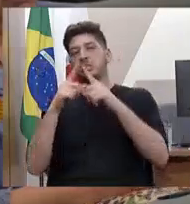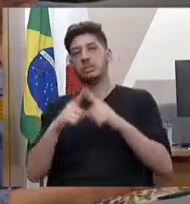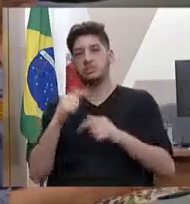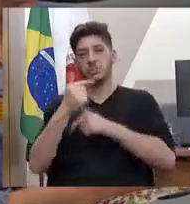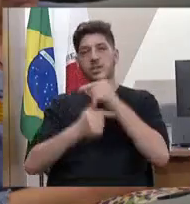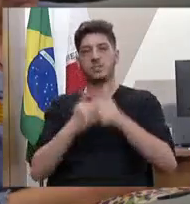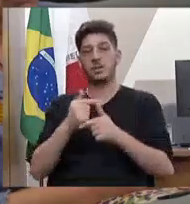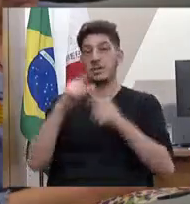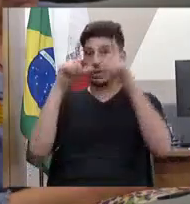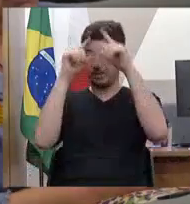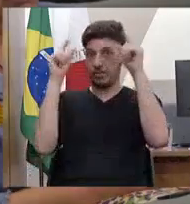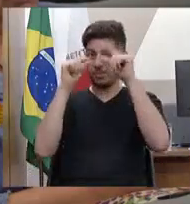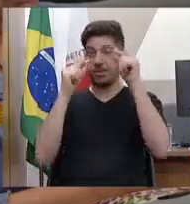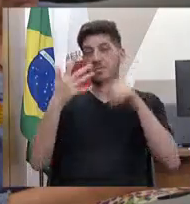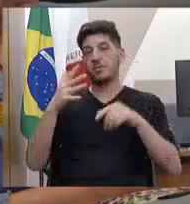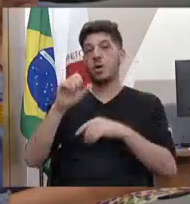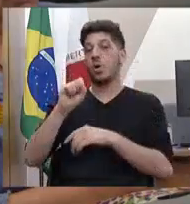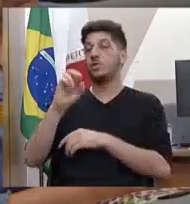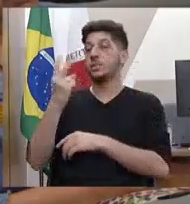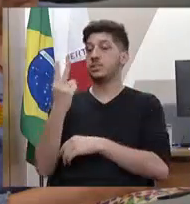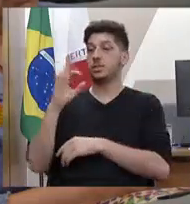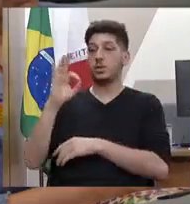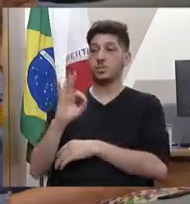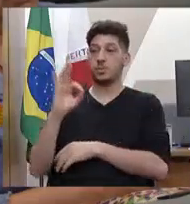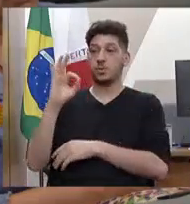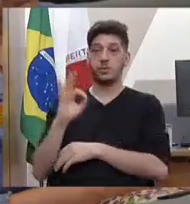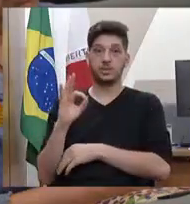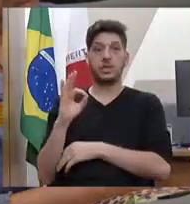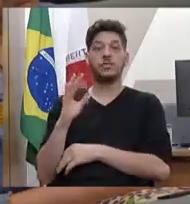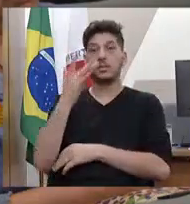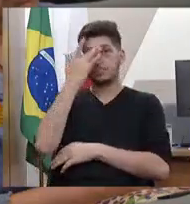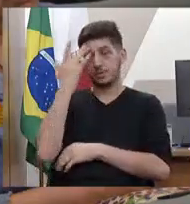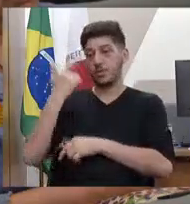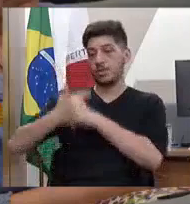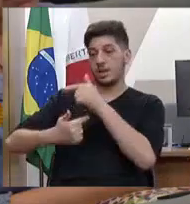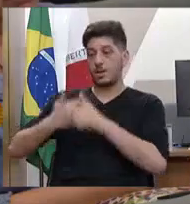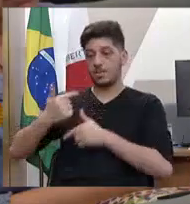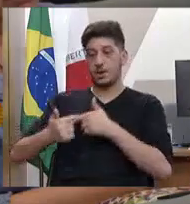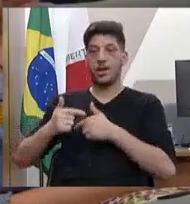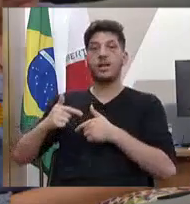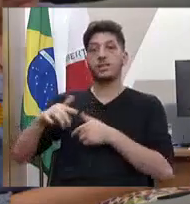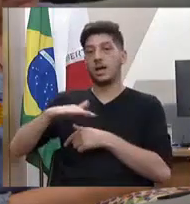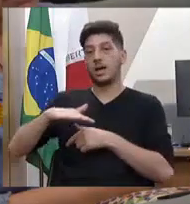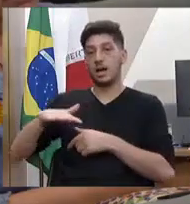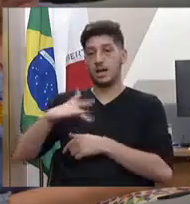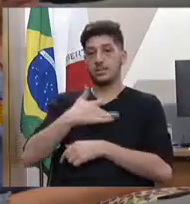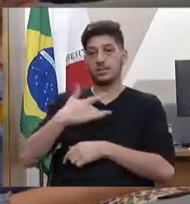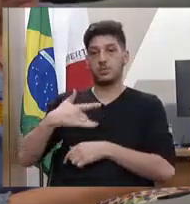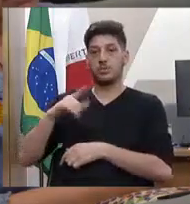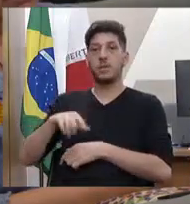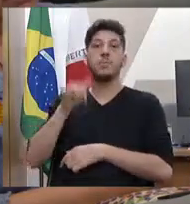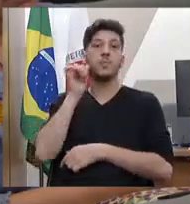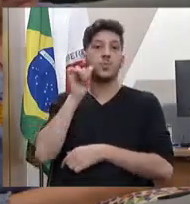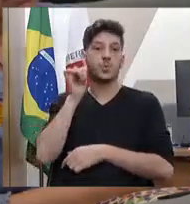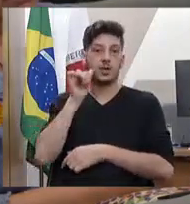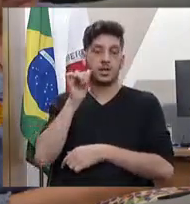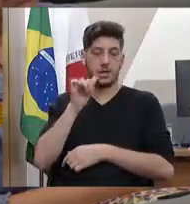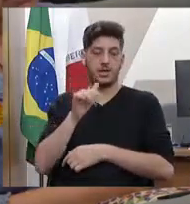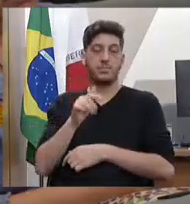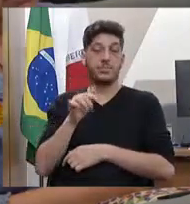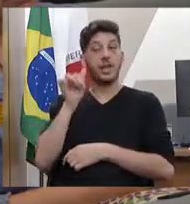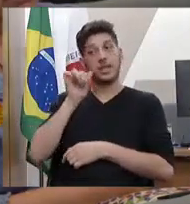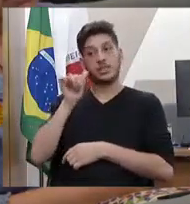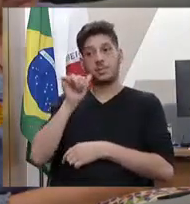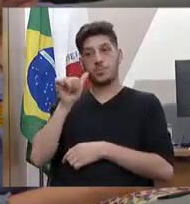dos trabalhadores 82% da categoria da Saúde São mulheres mães solos não tem